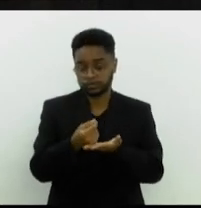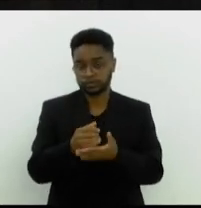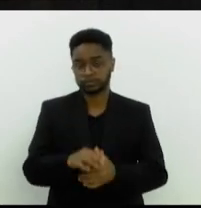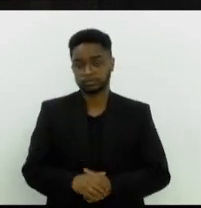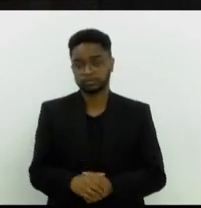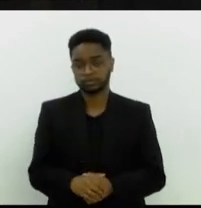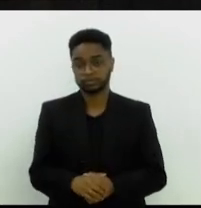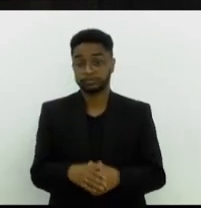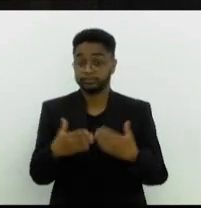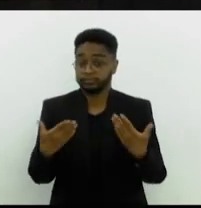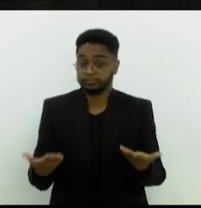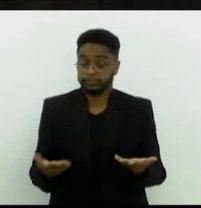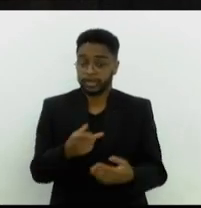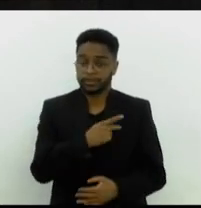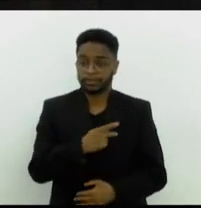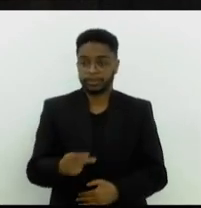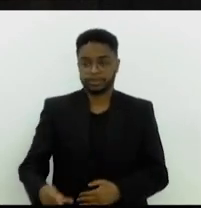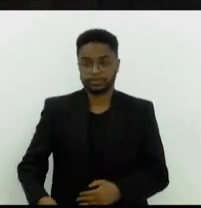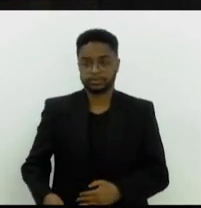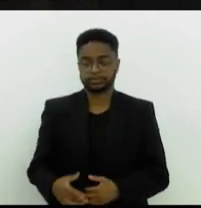Então, senhora presidente,